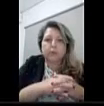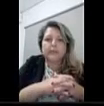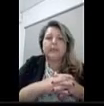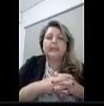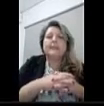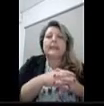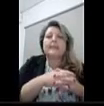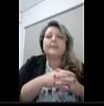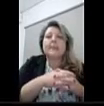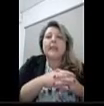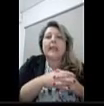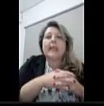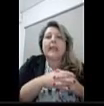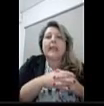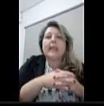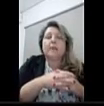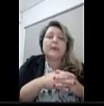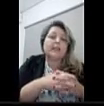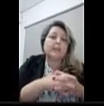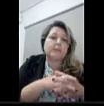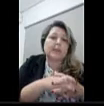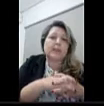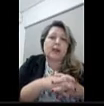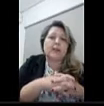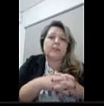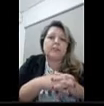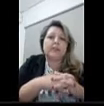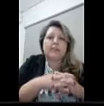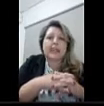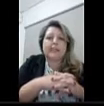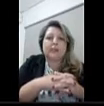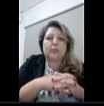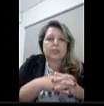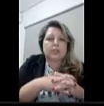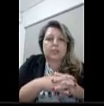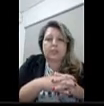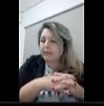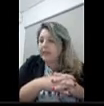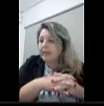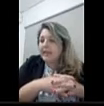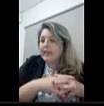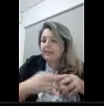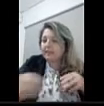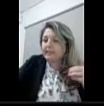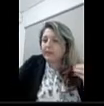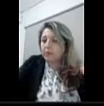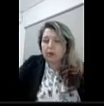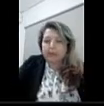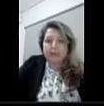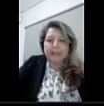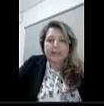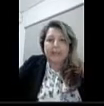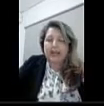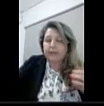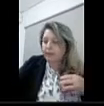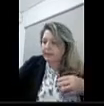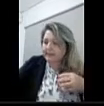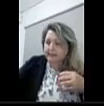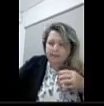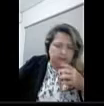confunda, né? Numa linguagem bem direta e objetiva, evitando qualquer